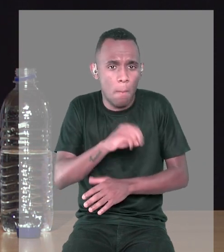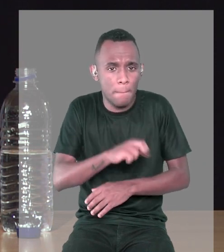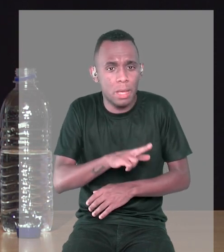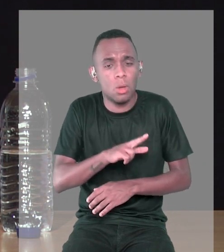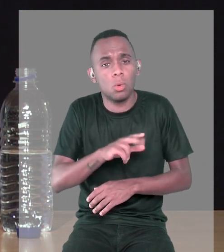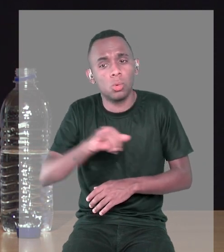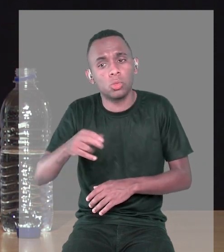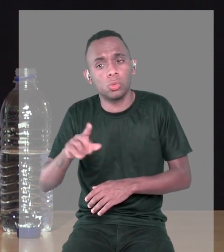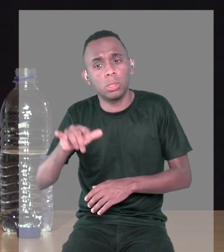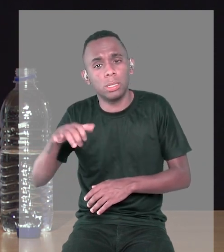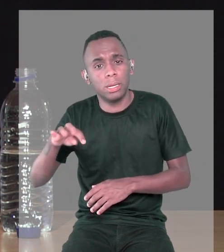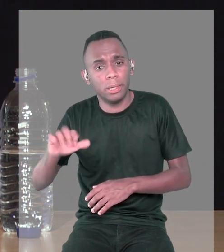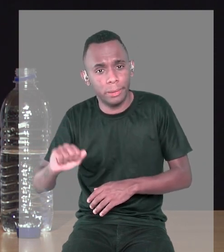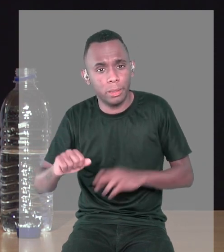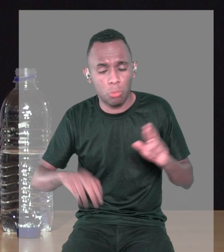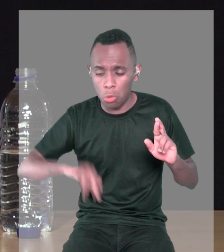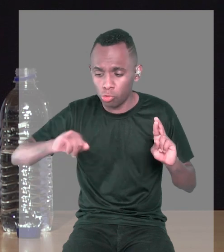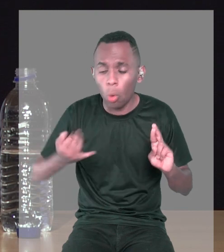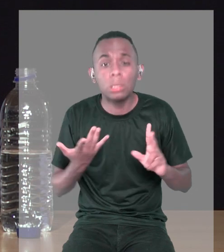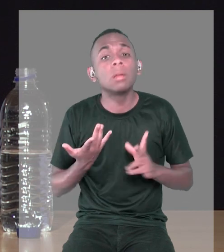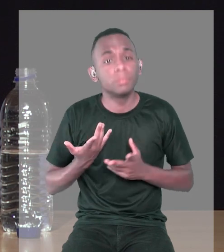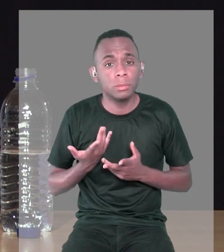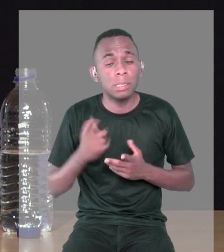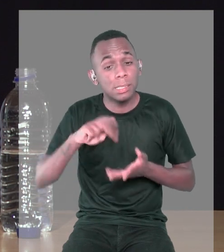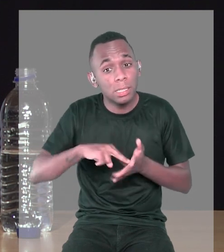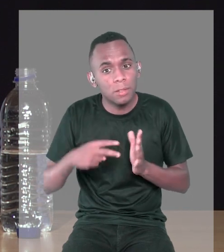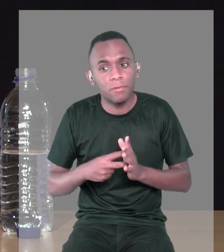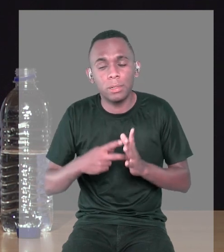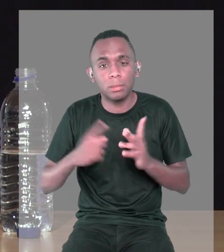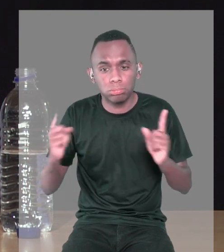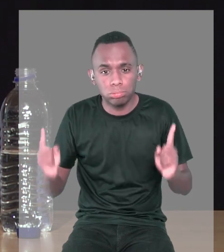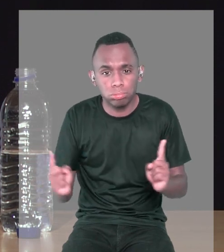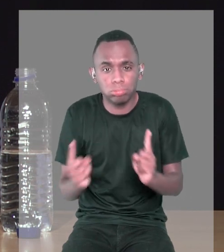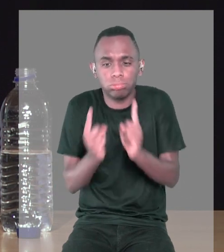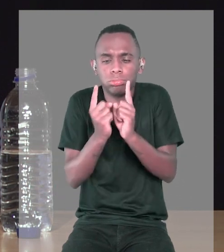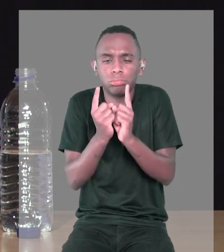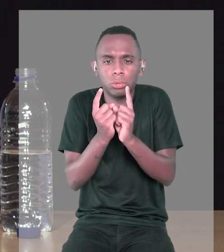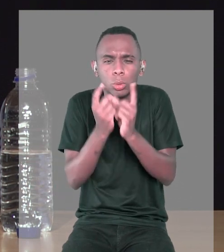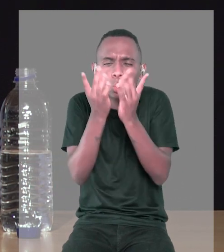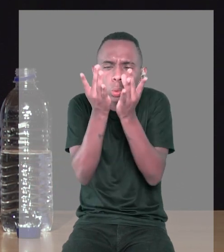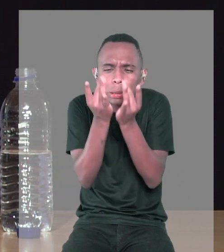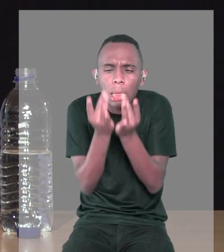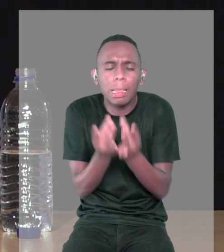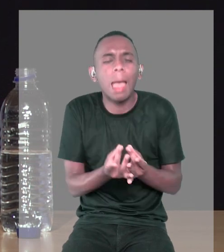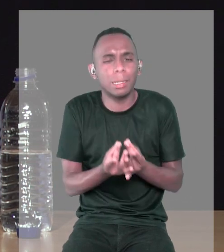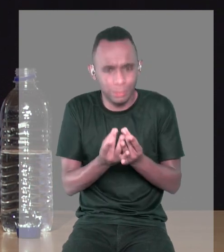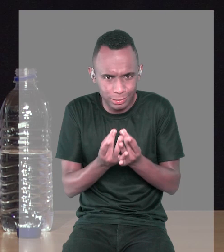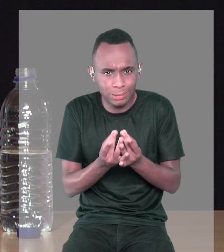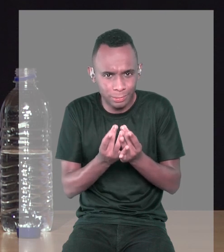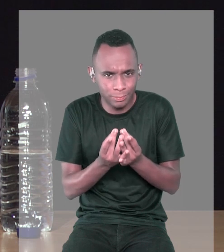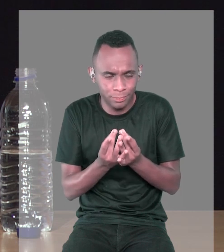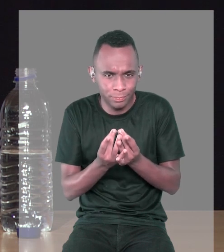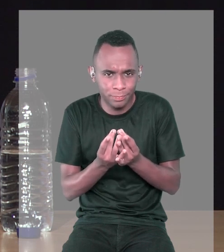o amor é o fascínio recíproco de duas pessoas por aquilo que elas têm de menos dizível,